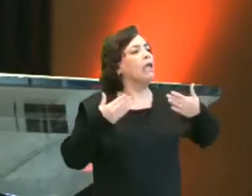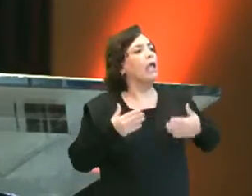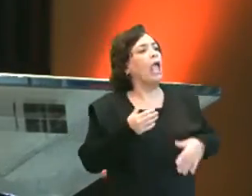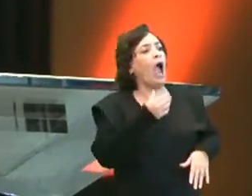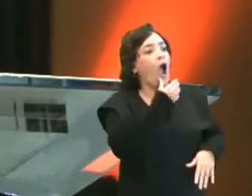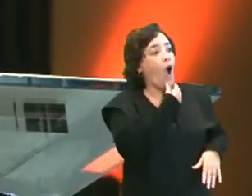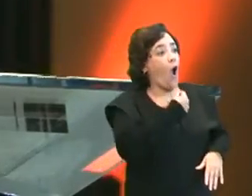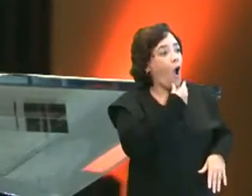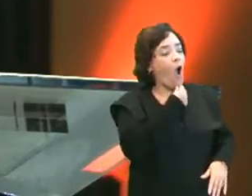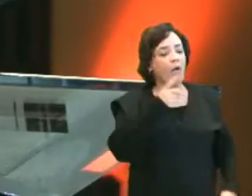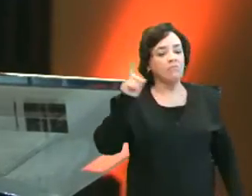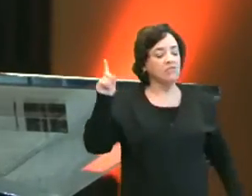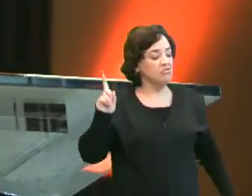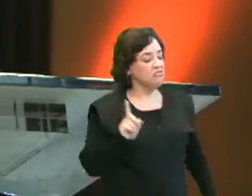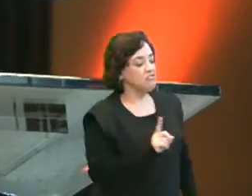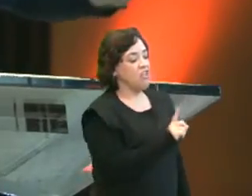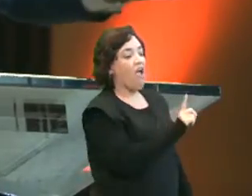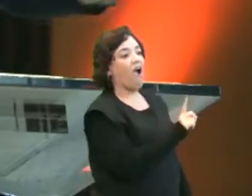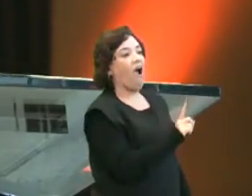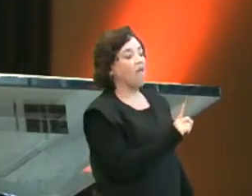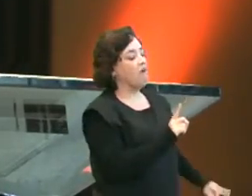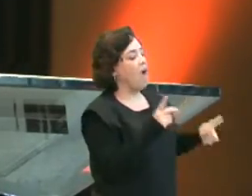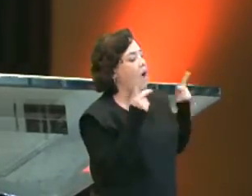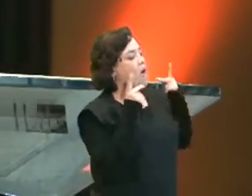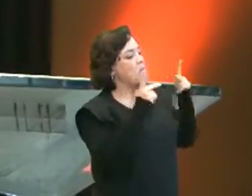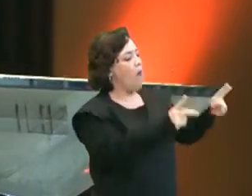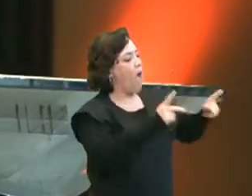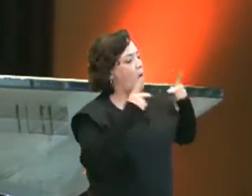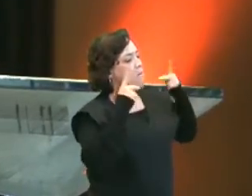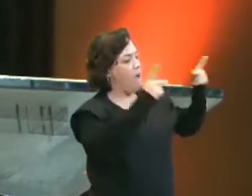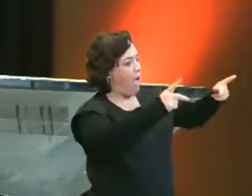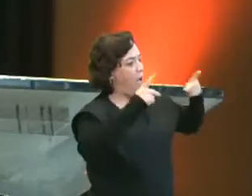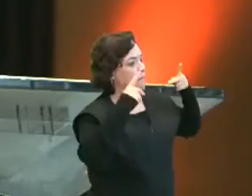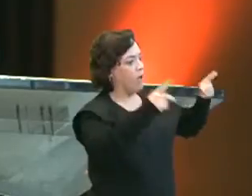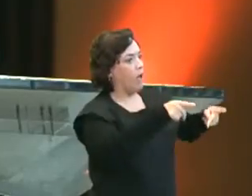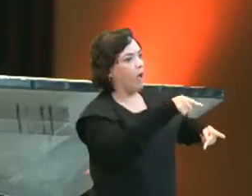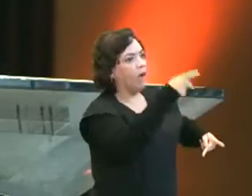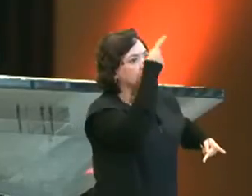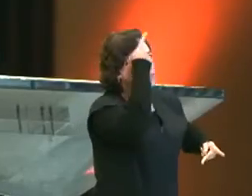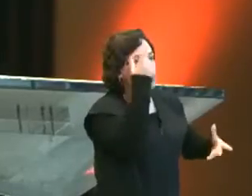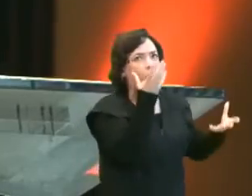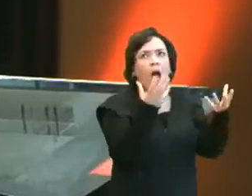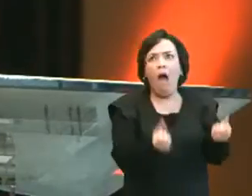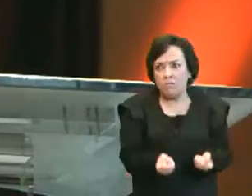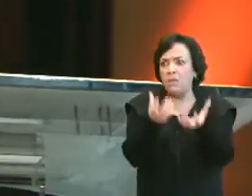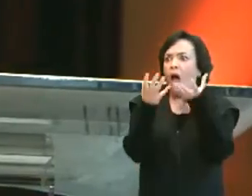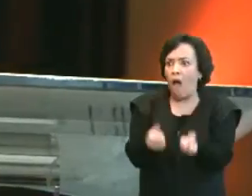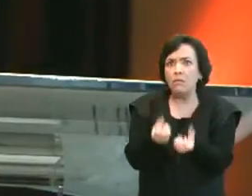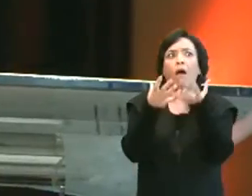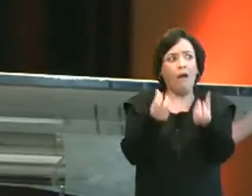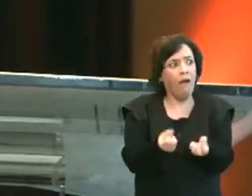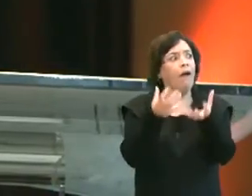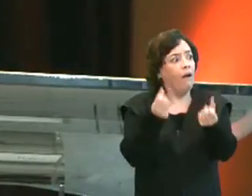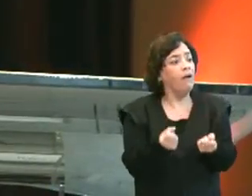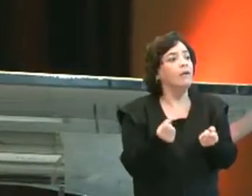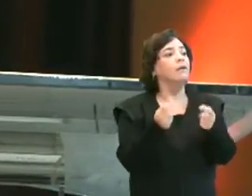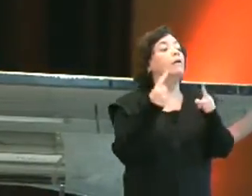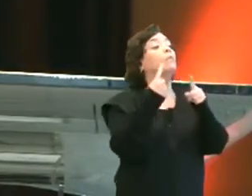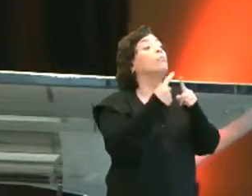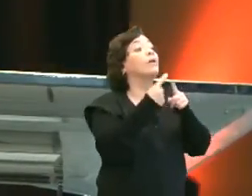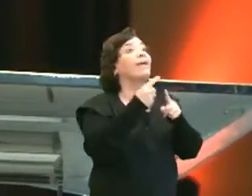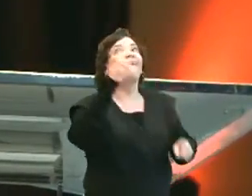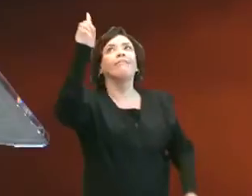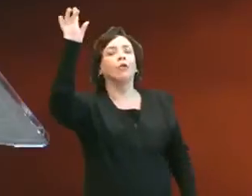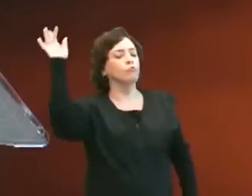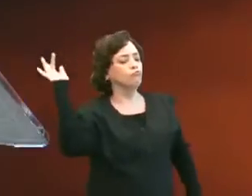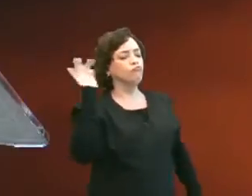começava a falar e as pessoas já se convertiam, porque ele recebeu um toque do poder de Deus. Hoje